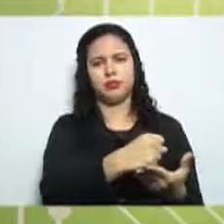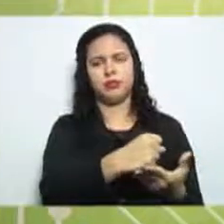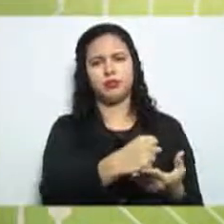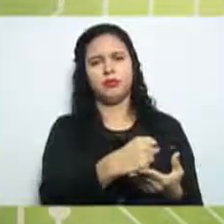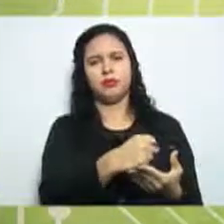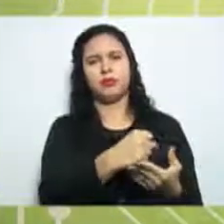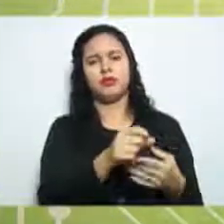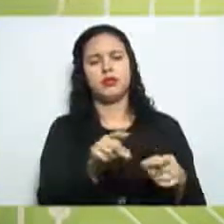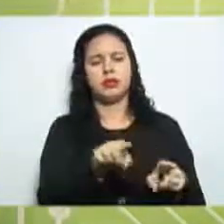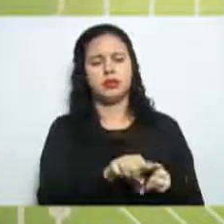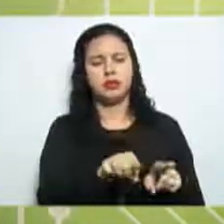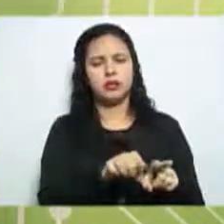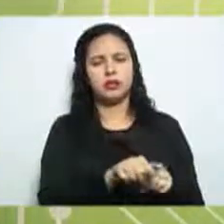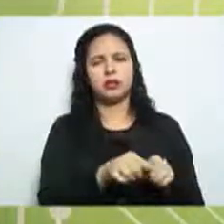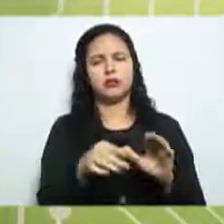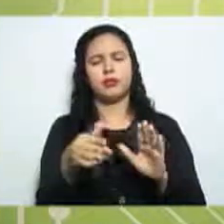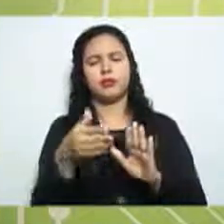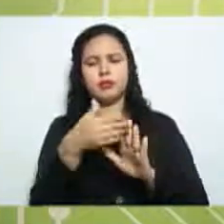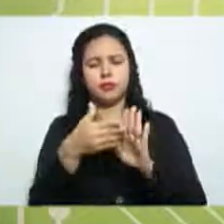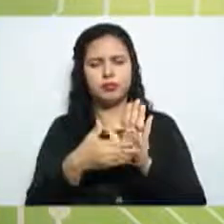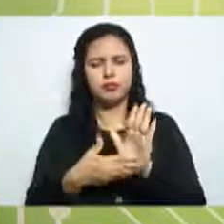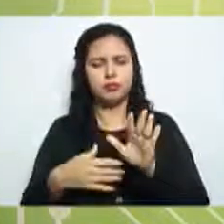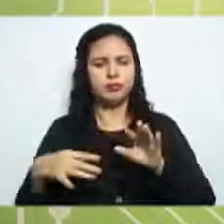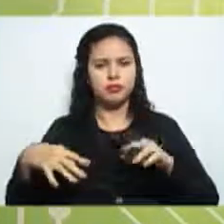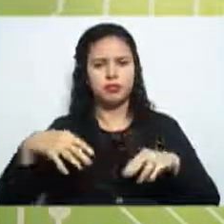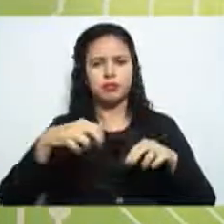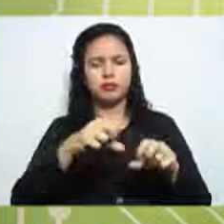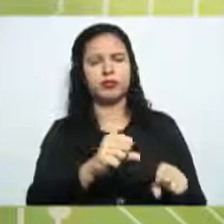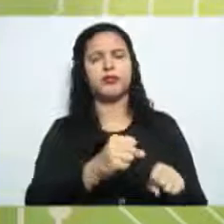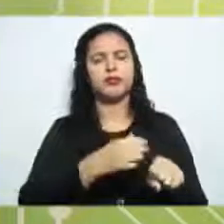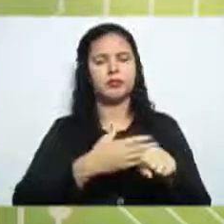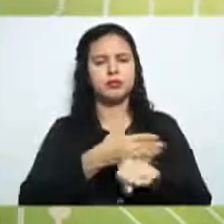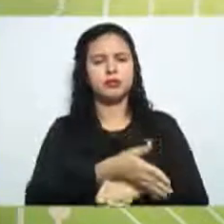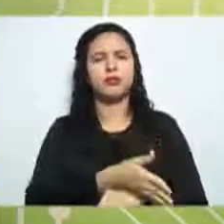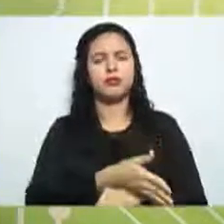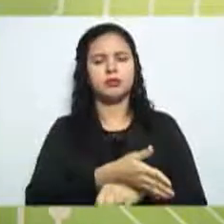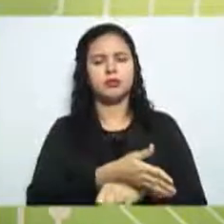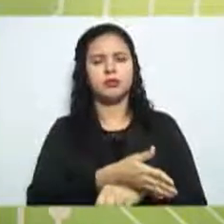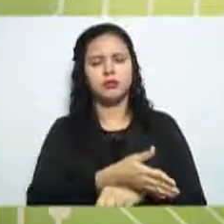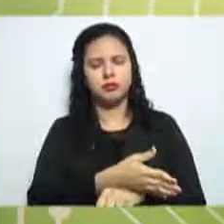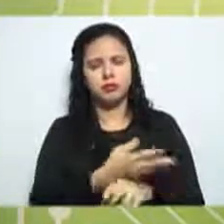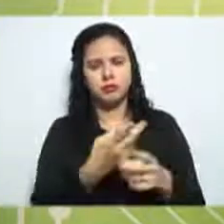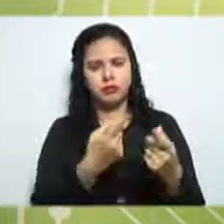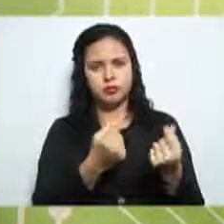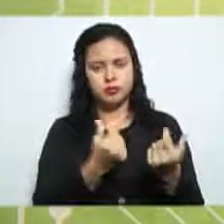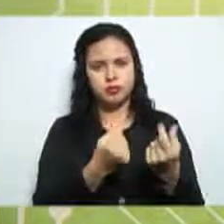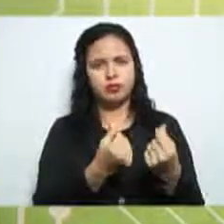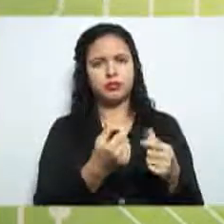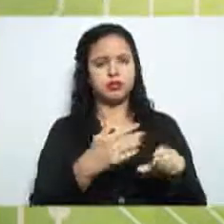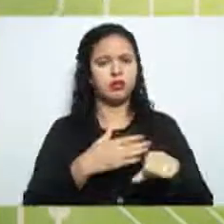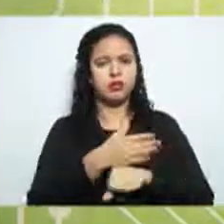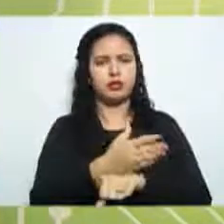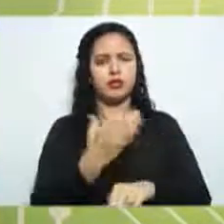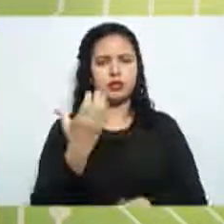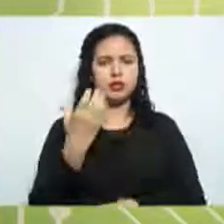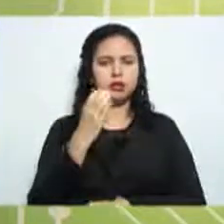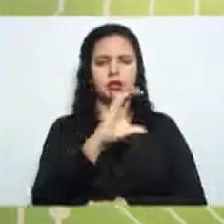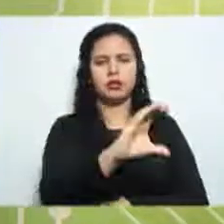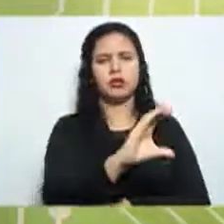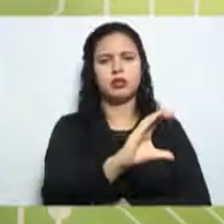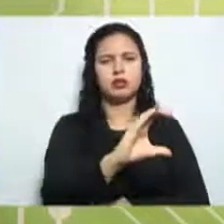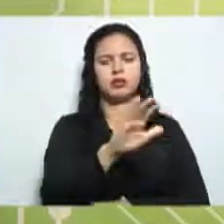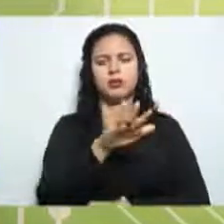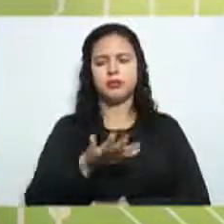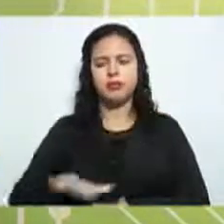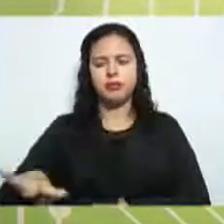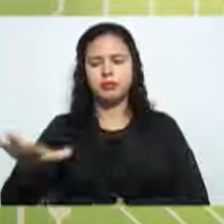Rondônia, ter acesso a programas de acesso à terra, a gente pode ter acesso a créditos diferentes, acesso a novos mercados para